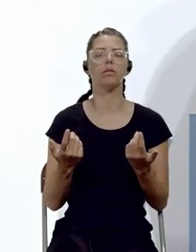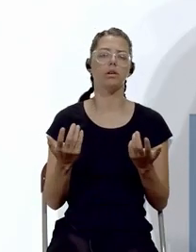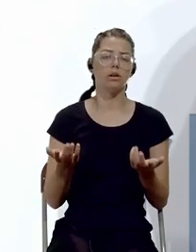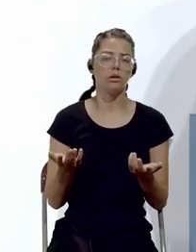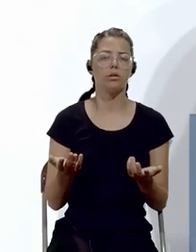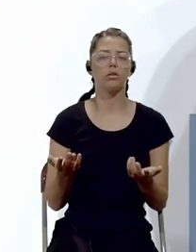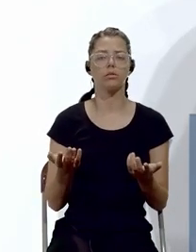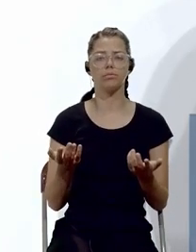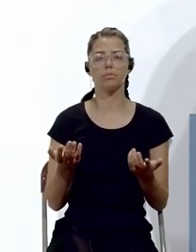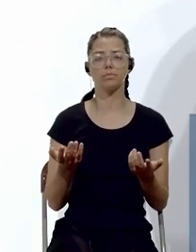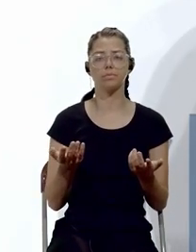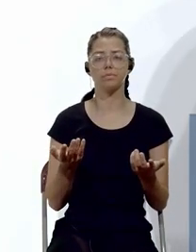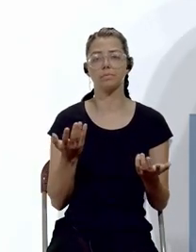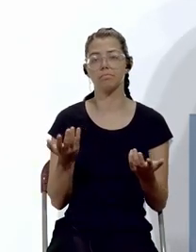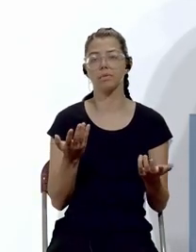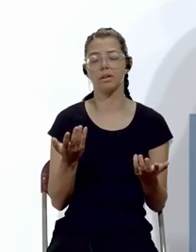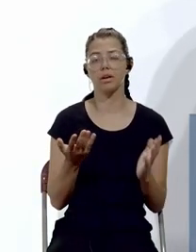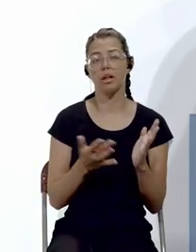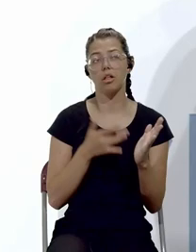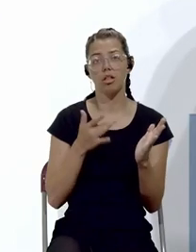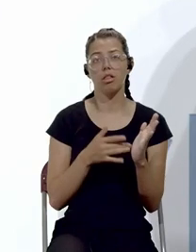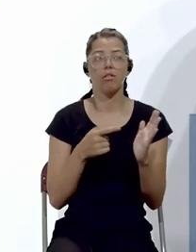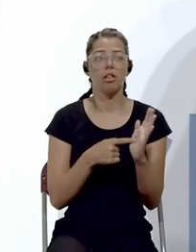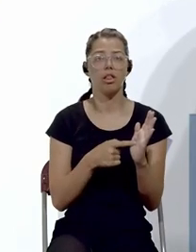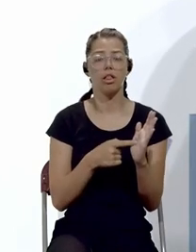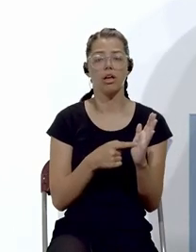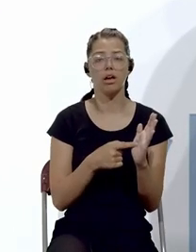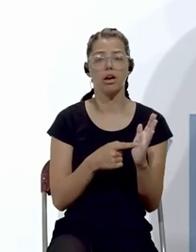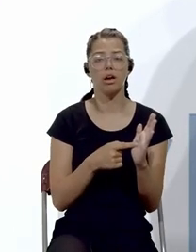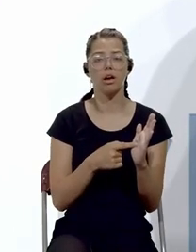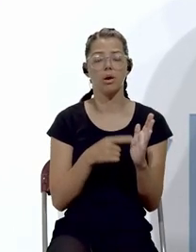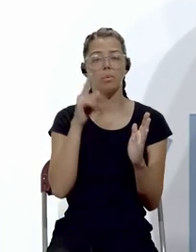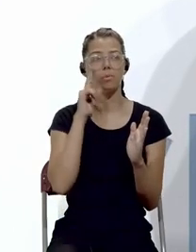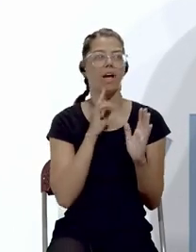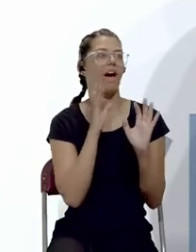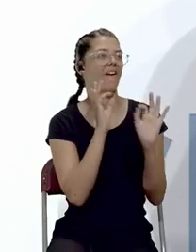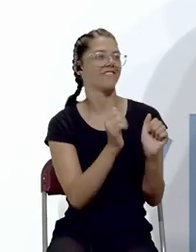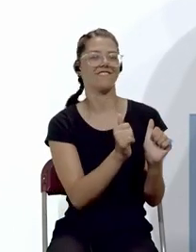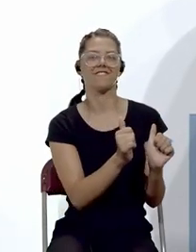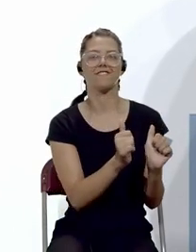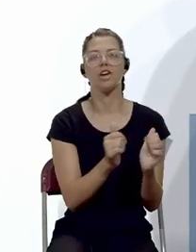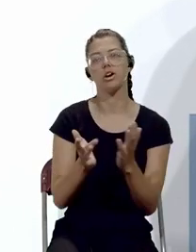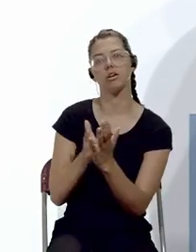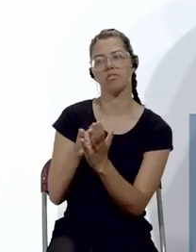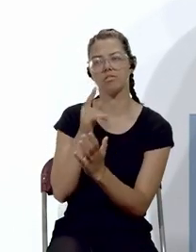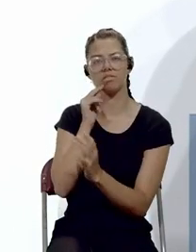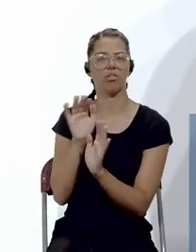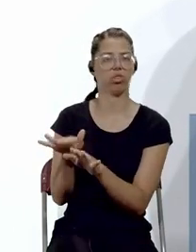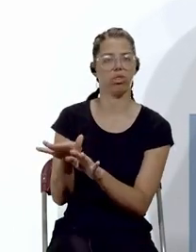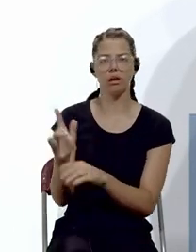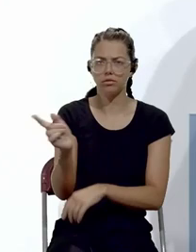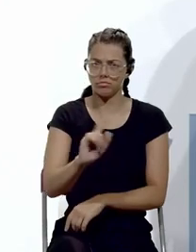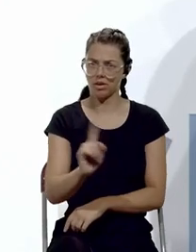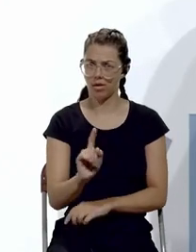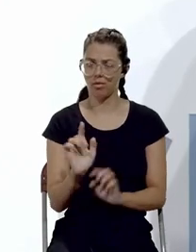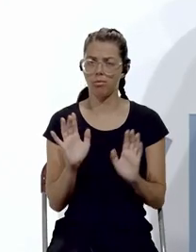Agora, não vou tratar muito bem um livro porque ele é escrito por uma mulher, nem tratar muito mal um livro porque ele é escrito por um homem, claro.